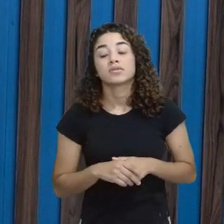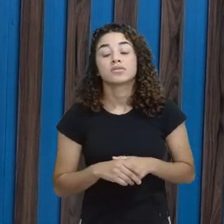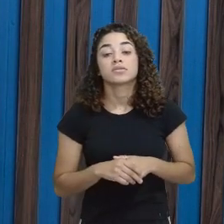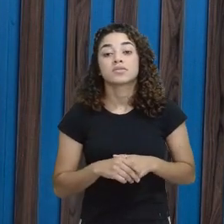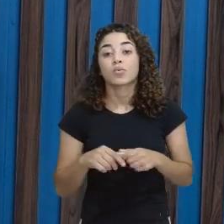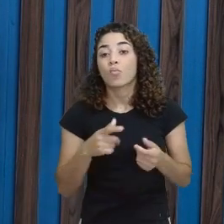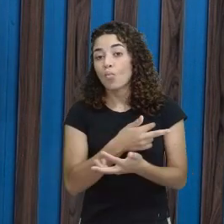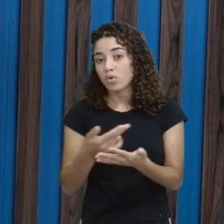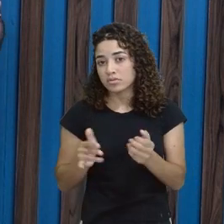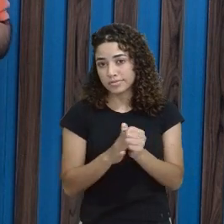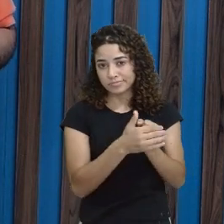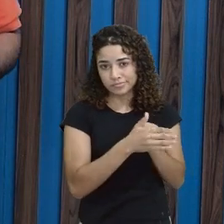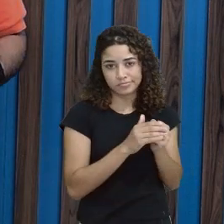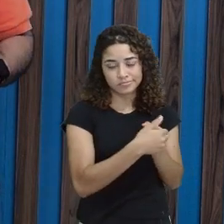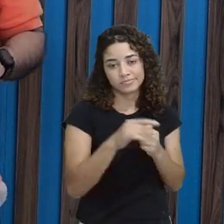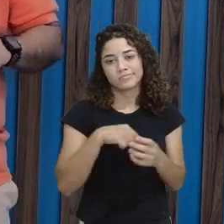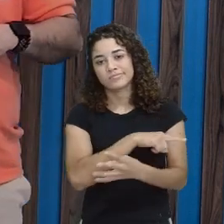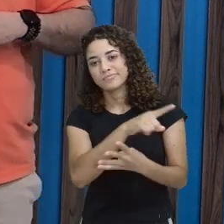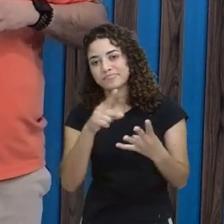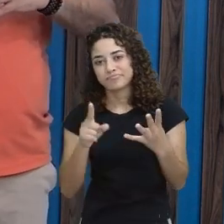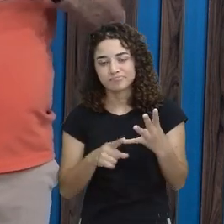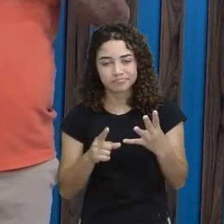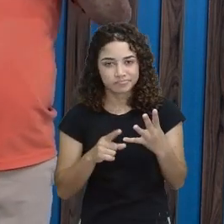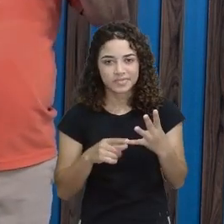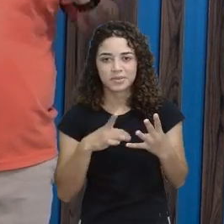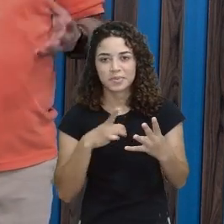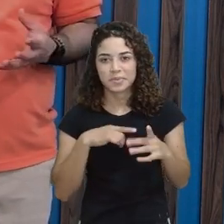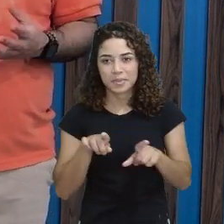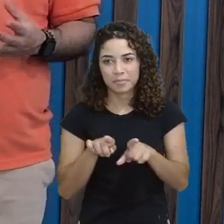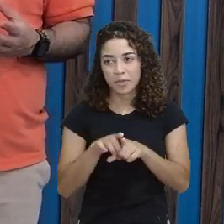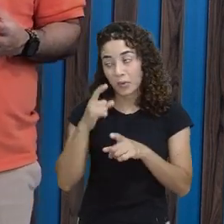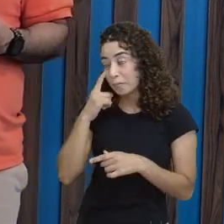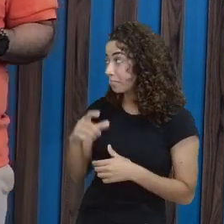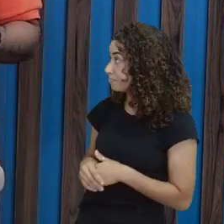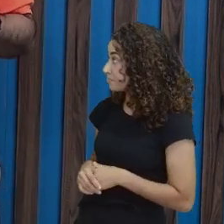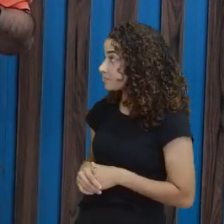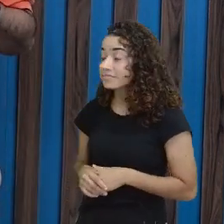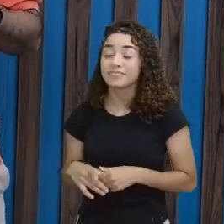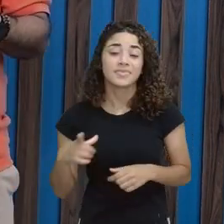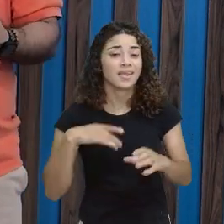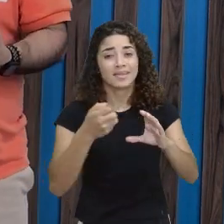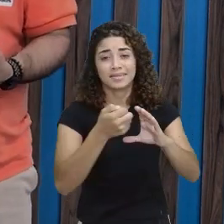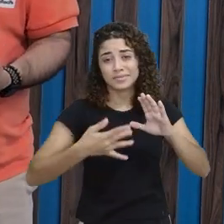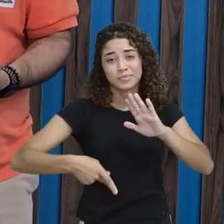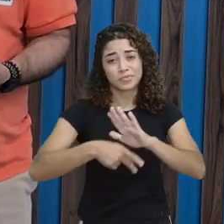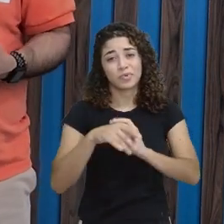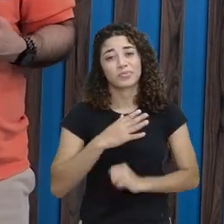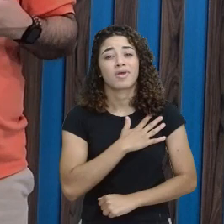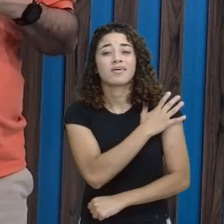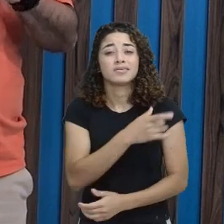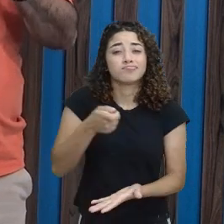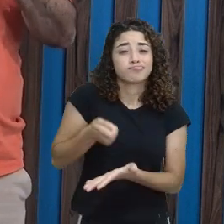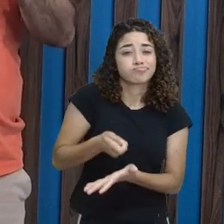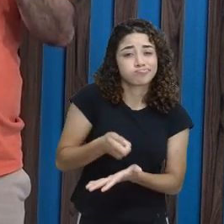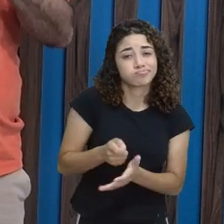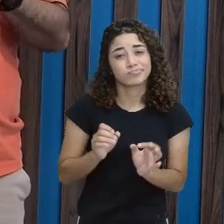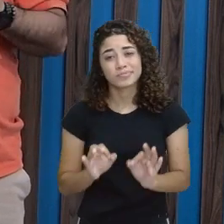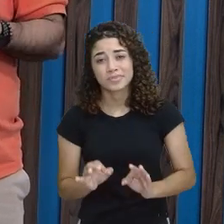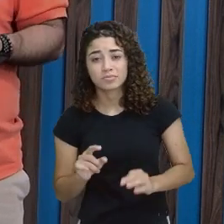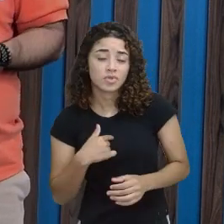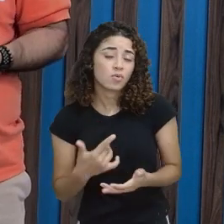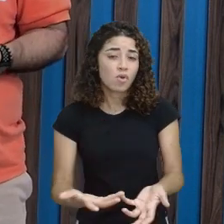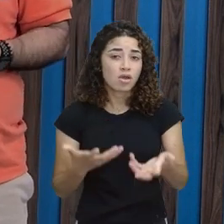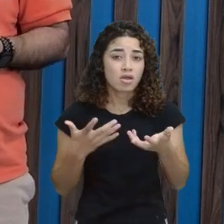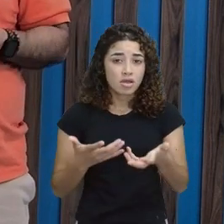controle sobre a justiça. Então, são as características, né, de um regime ditatorial, e eu quero